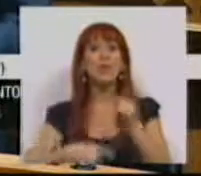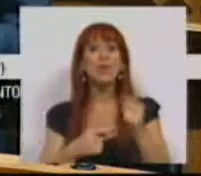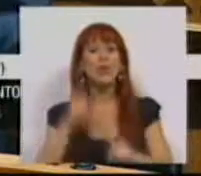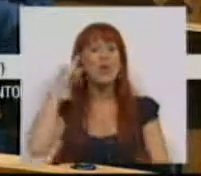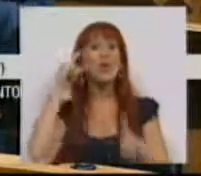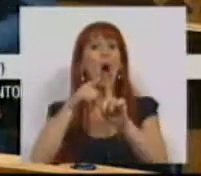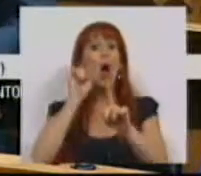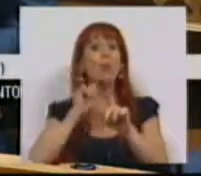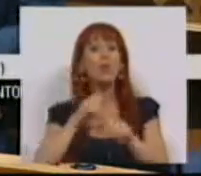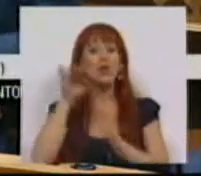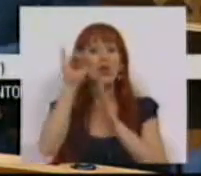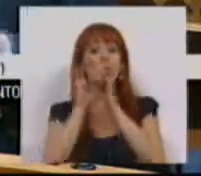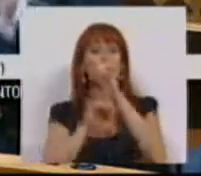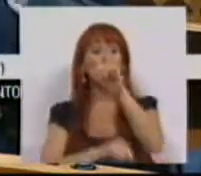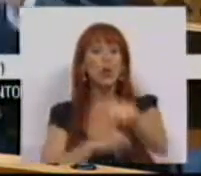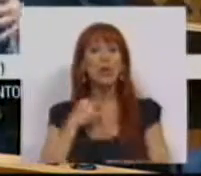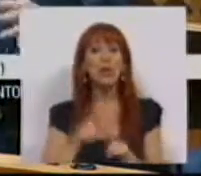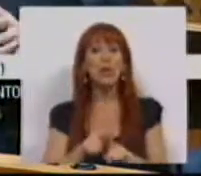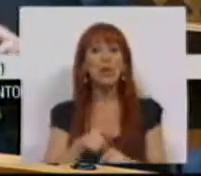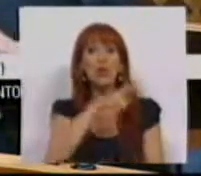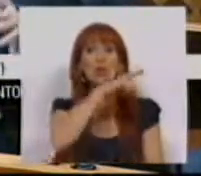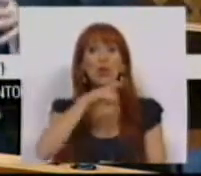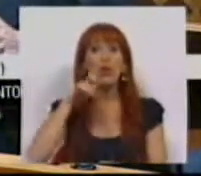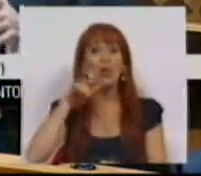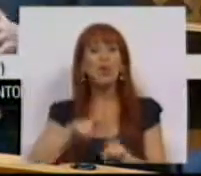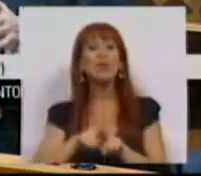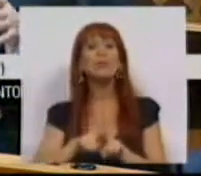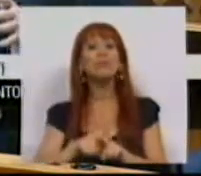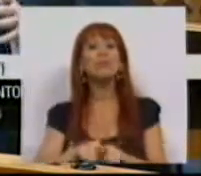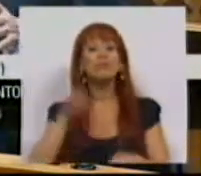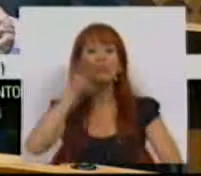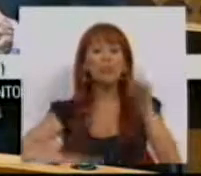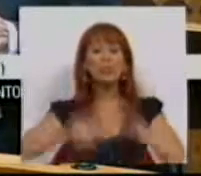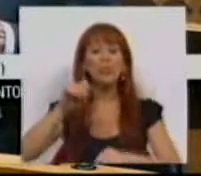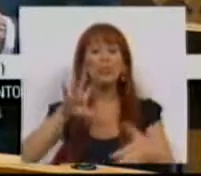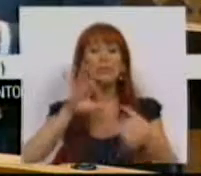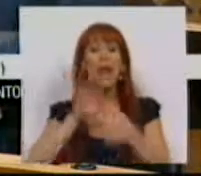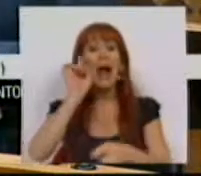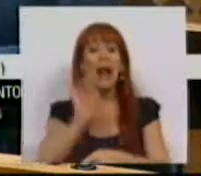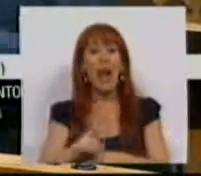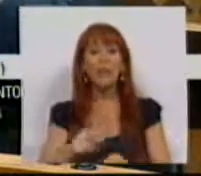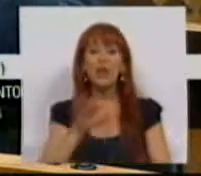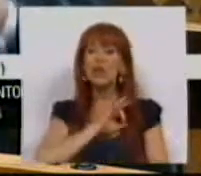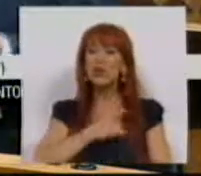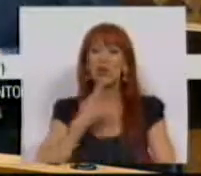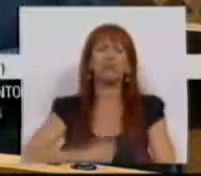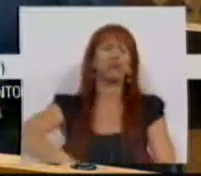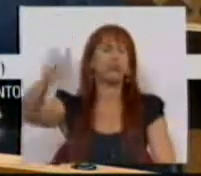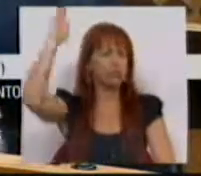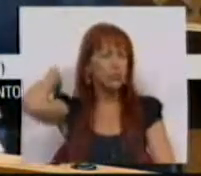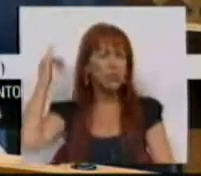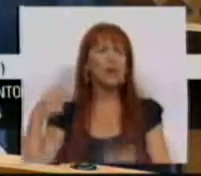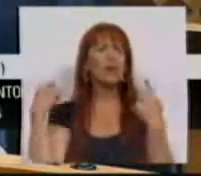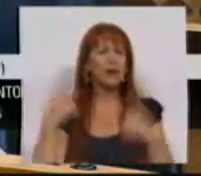dos objetivos, dos programas e dos compromissos que foram sufragados no voto. E o senhor já há muito